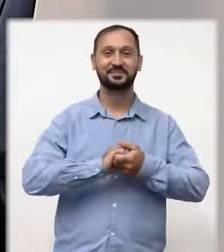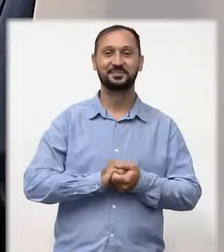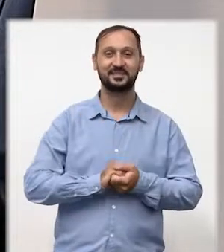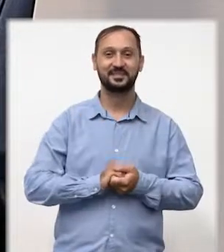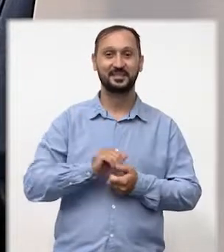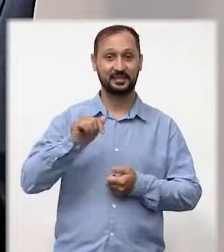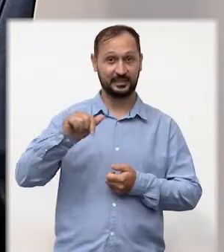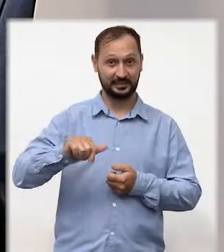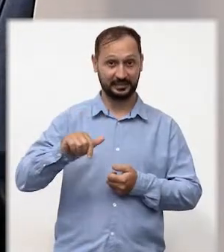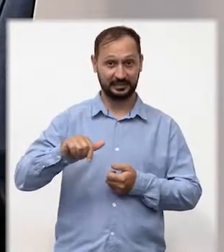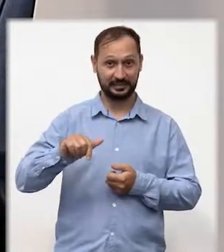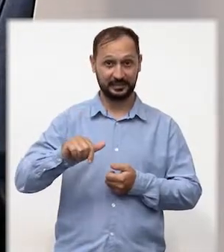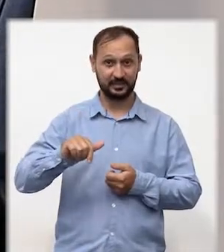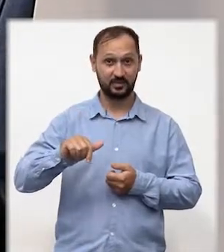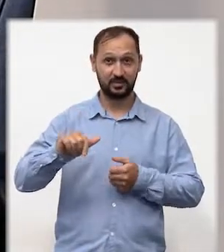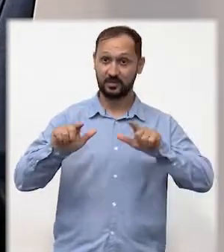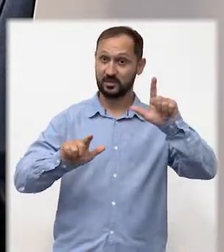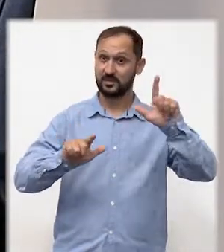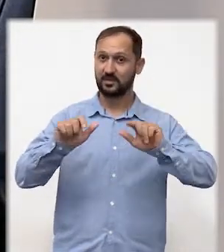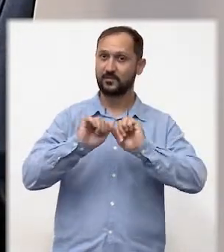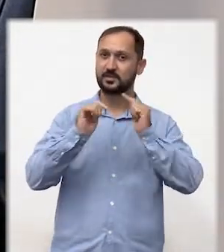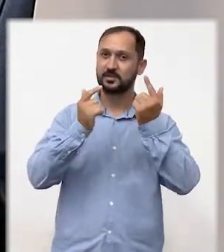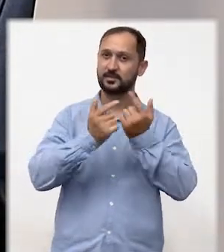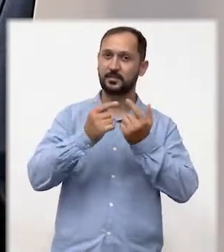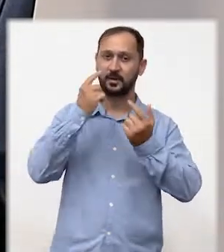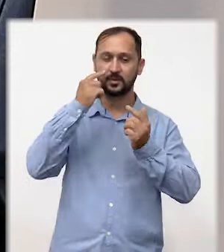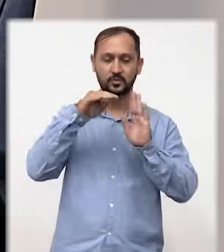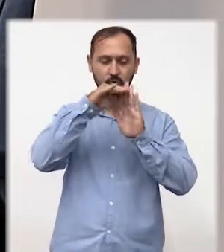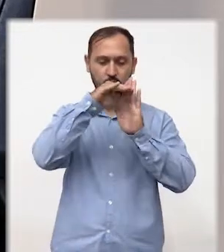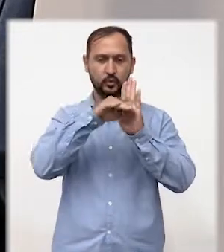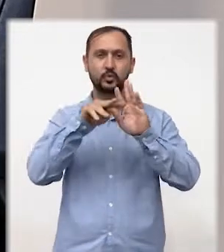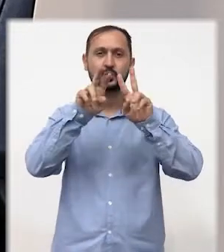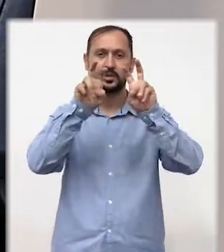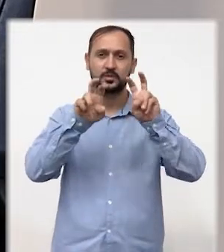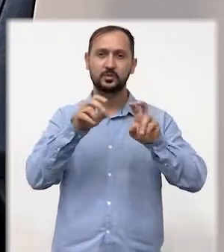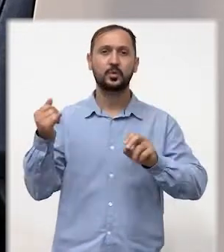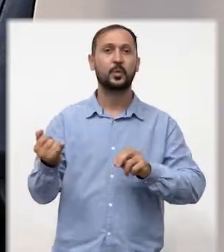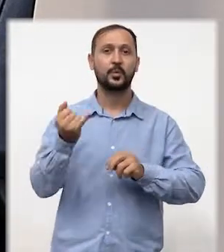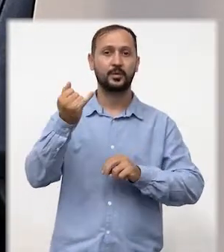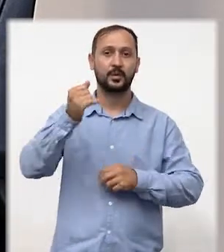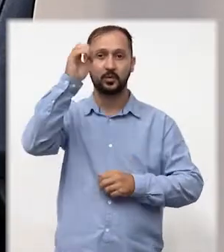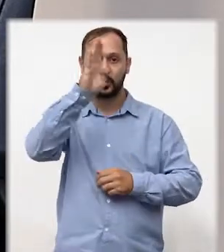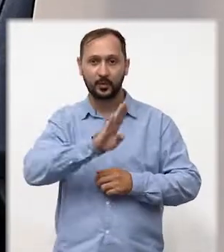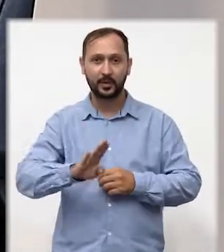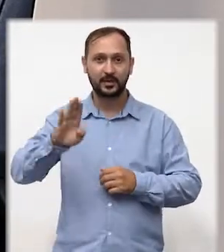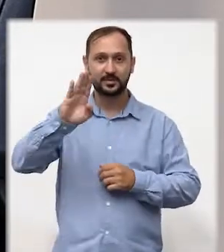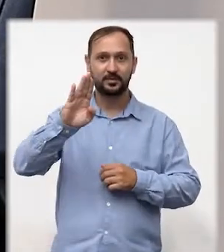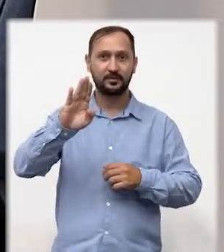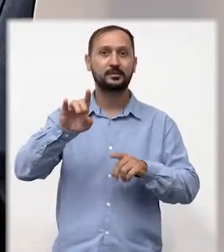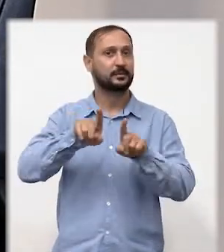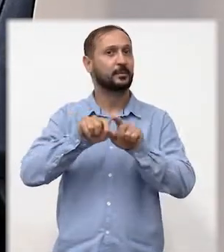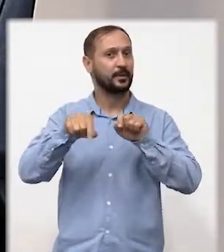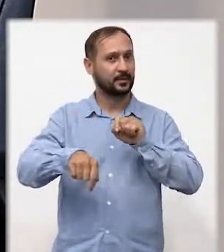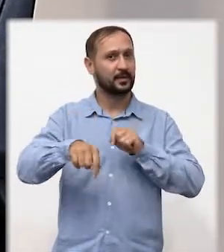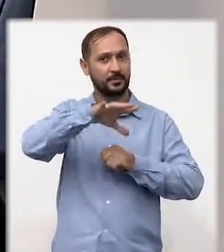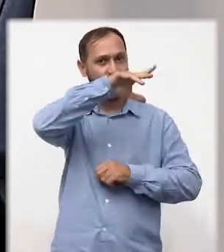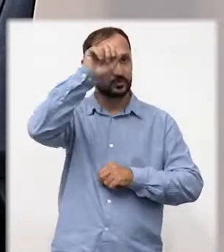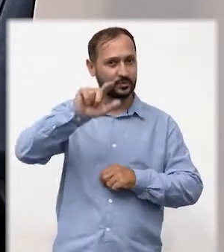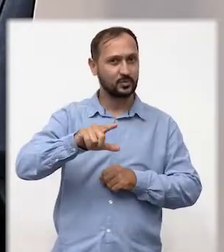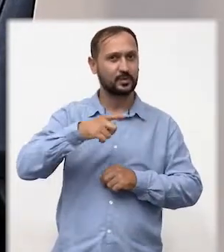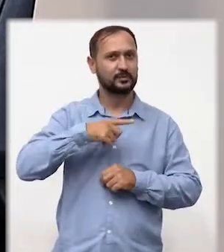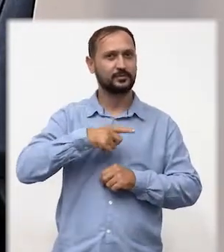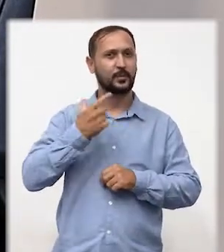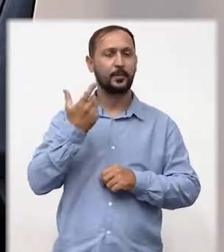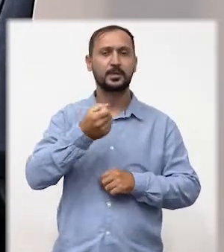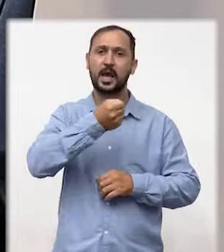Olá! Aqui na TV Assembleia você também acompanha os principais assuntos em pauta no Brasil e em Mato Grosso do Sul.